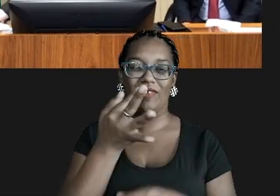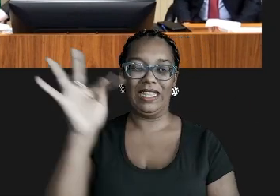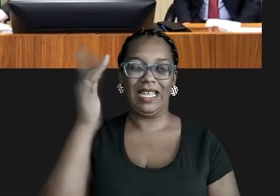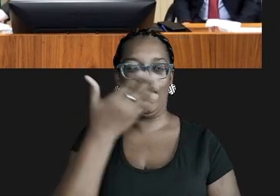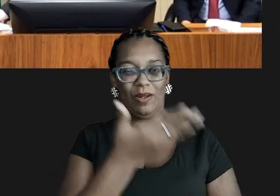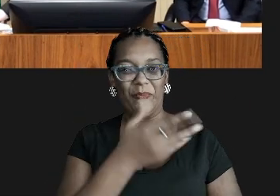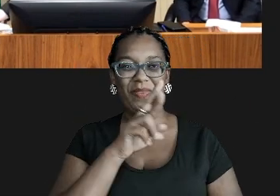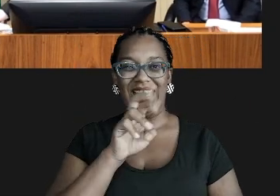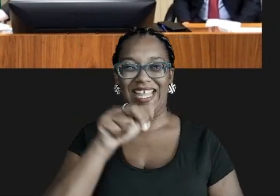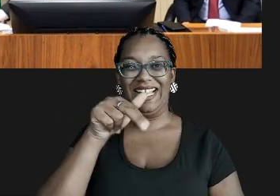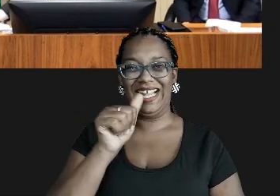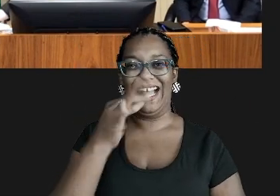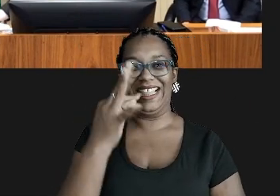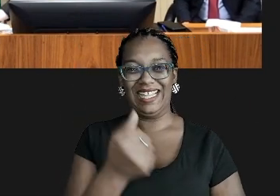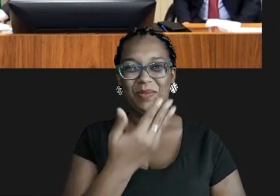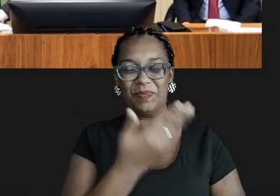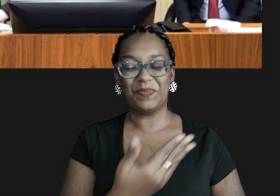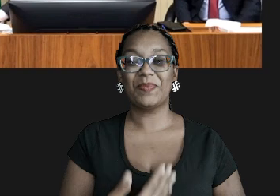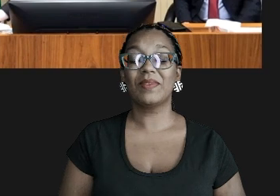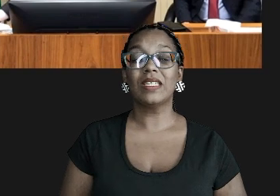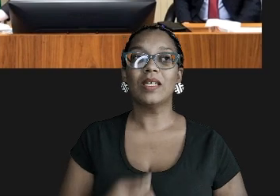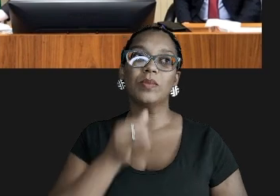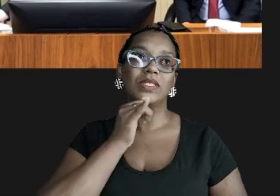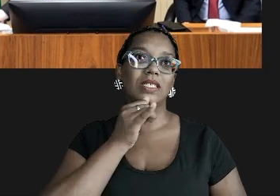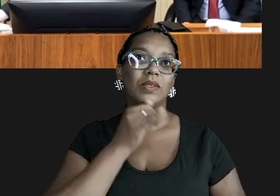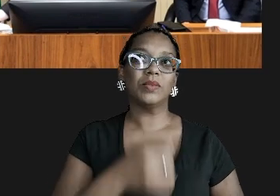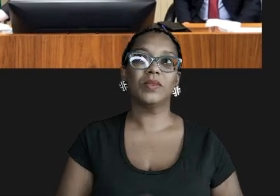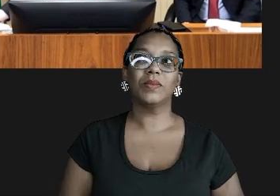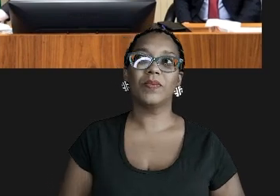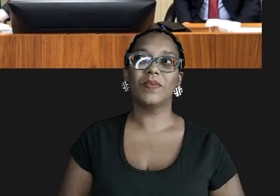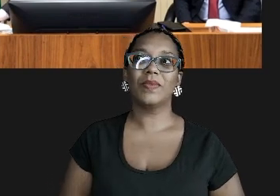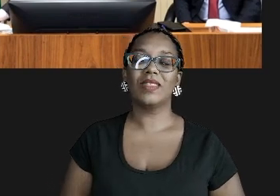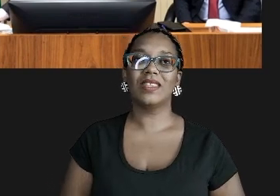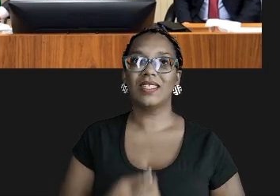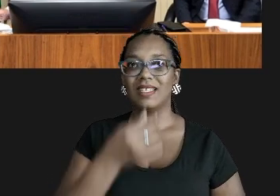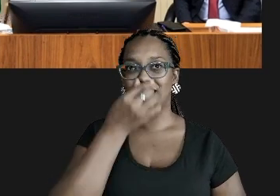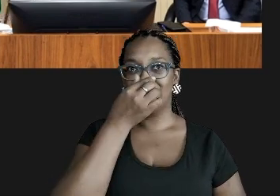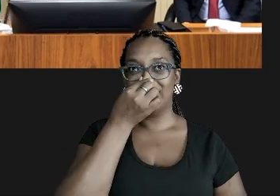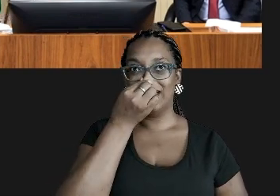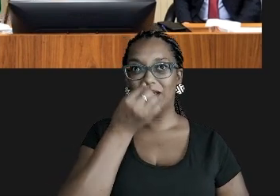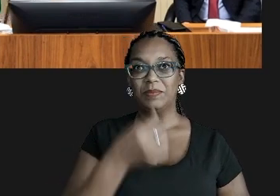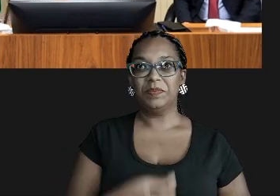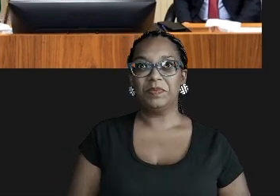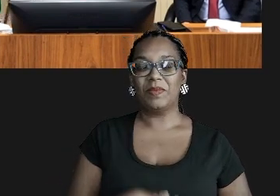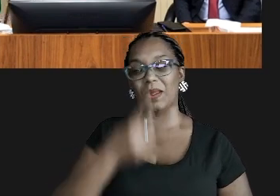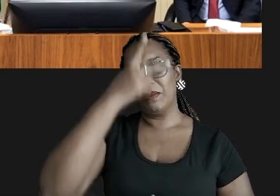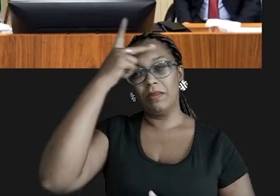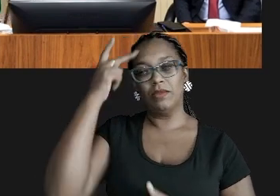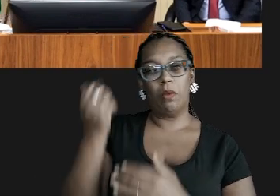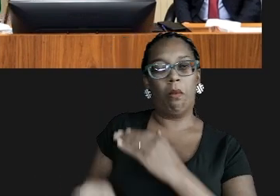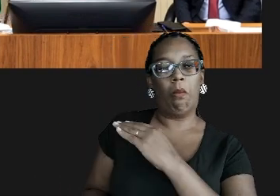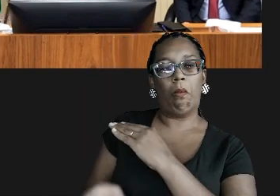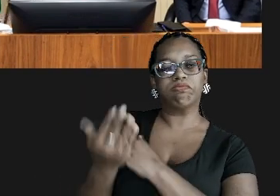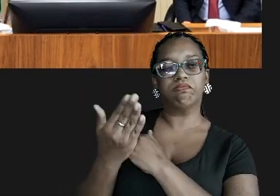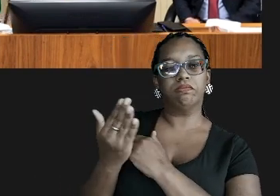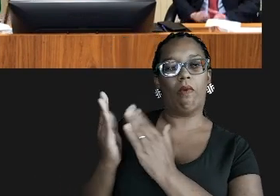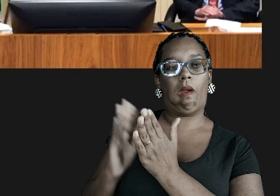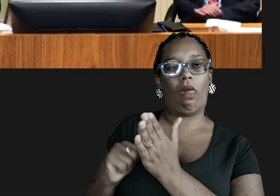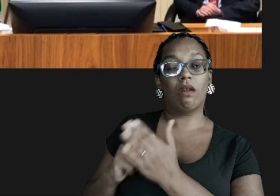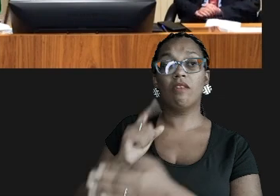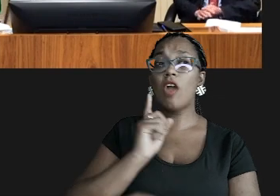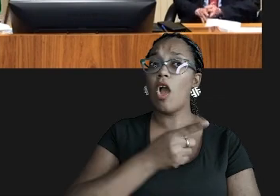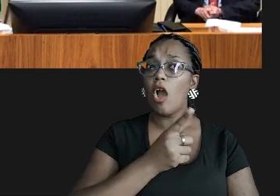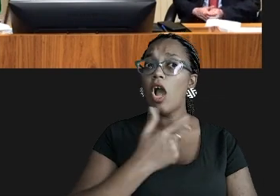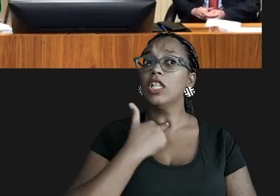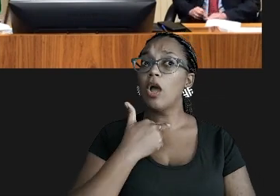Federal Renata Bluetooth que assim por exemplo um fraudador quando a gente fala assim ó você